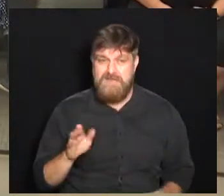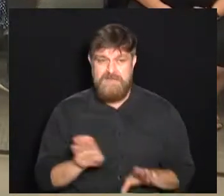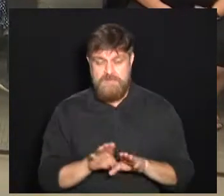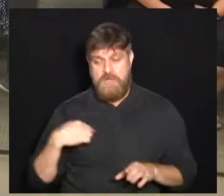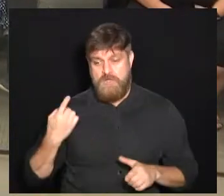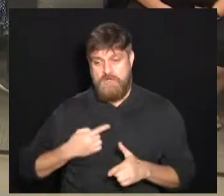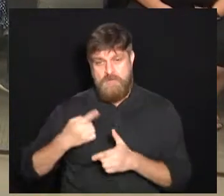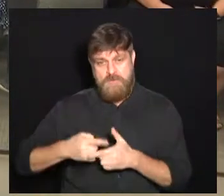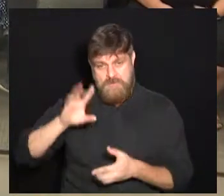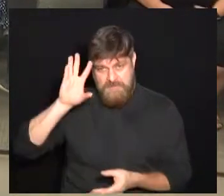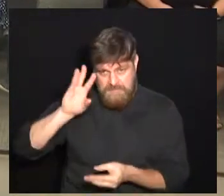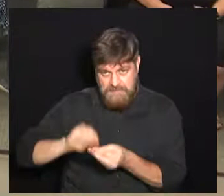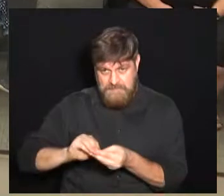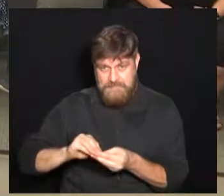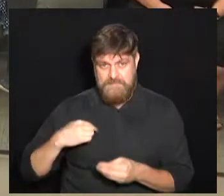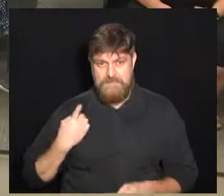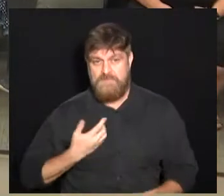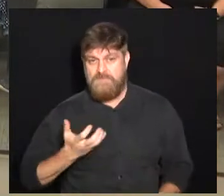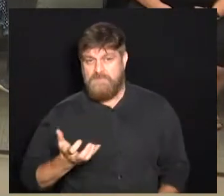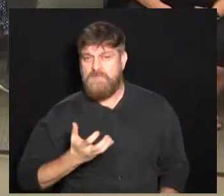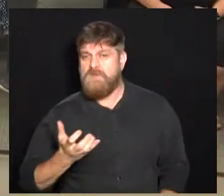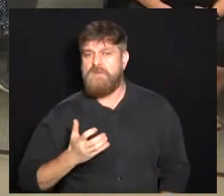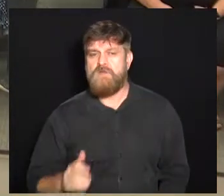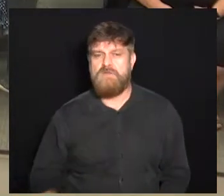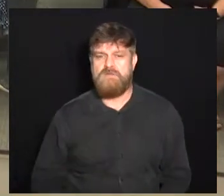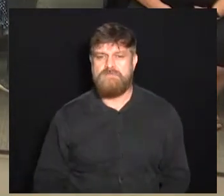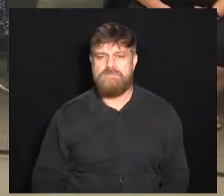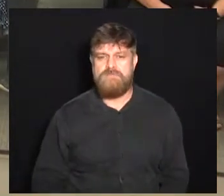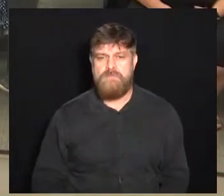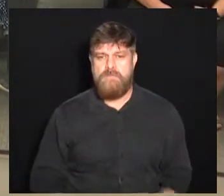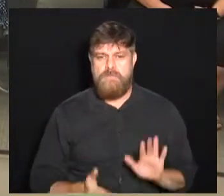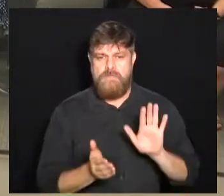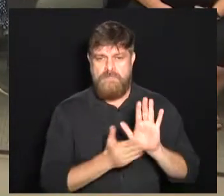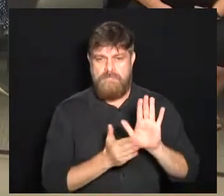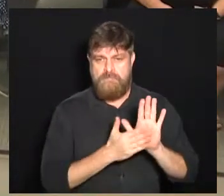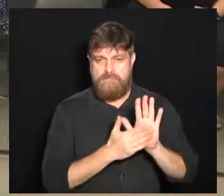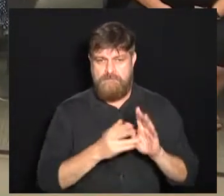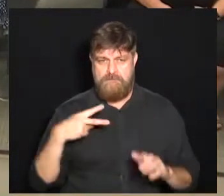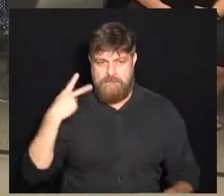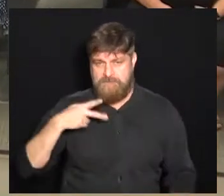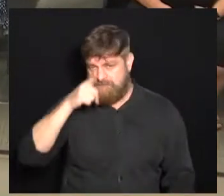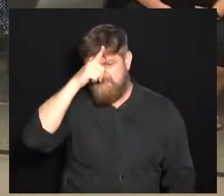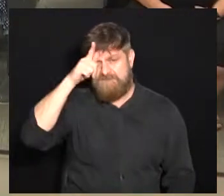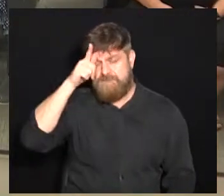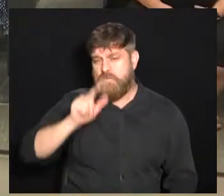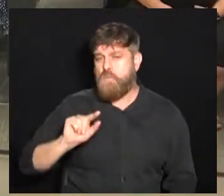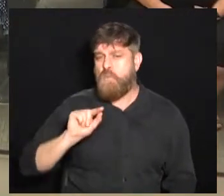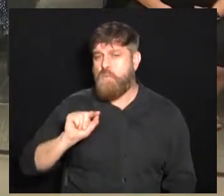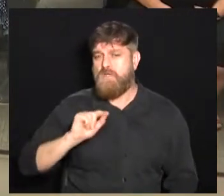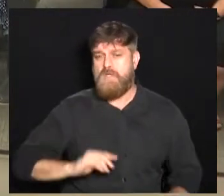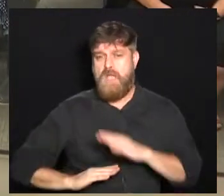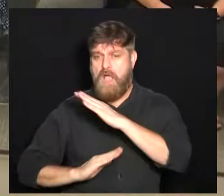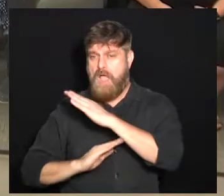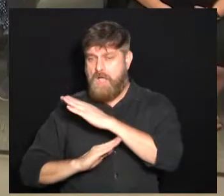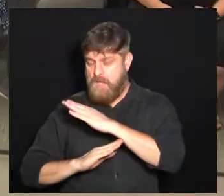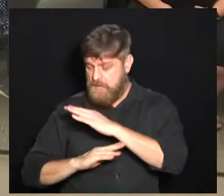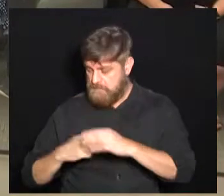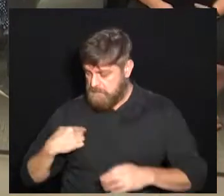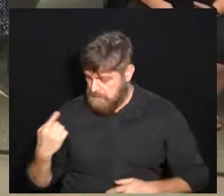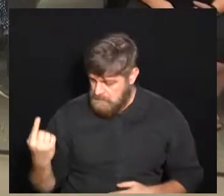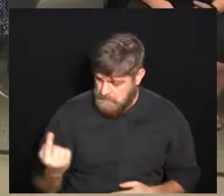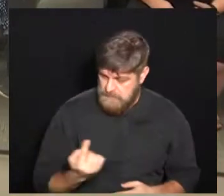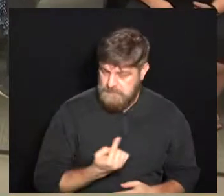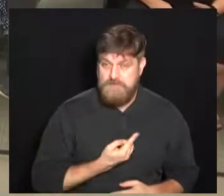nós queremos construir com vocês, que proposta pelo Gustavo Peta, é que essa casa, a Câmara Municipal, ela